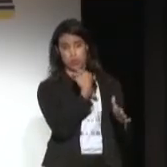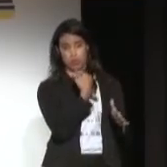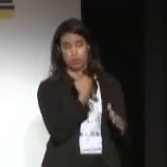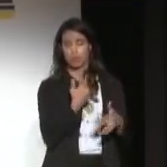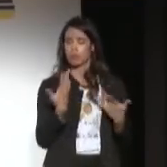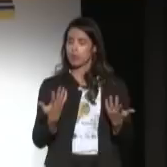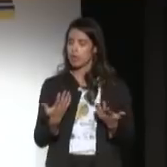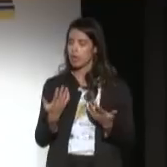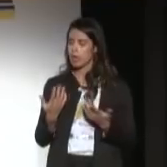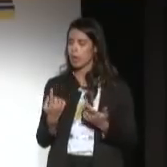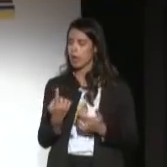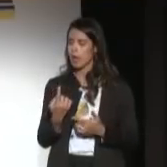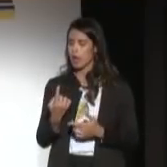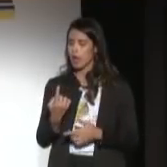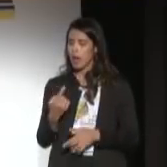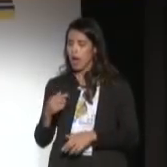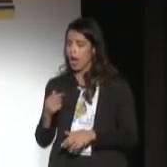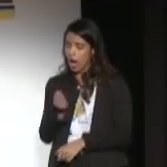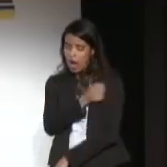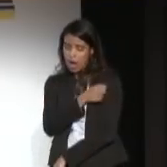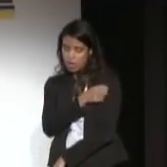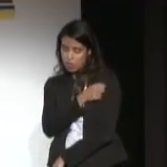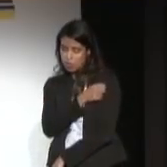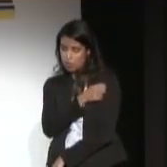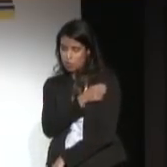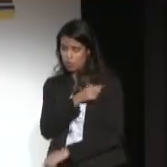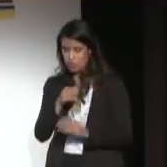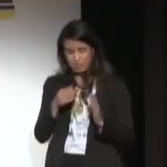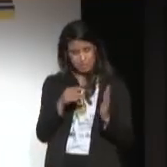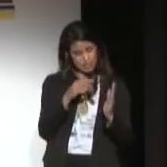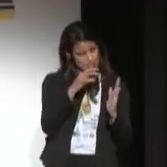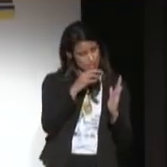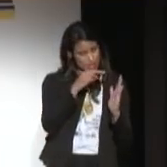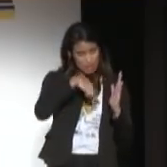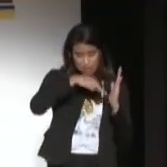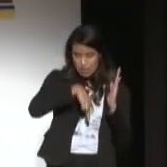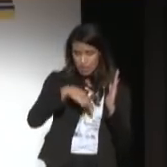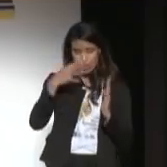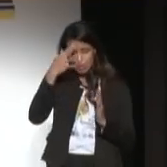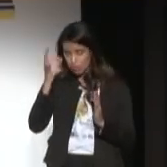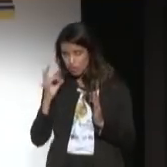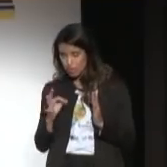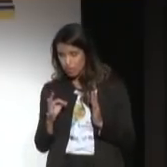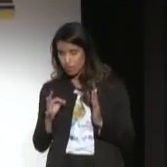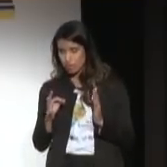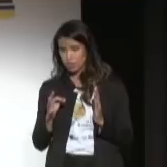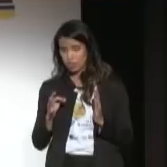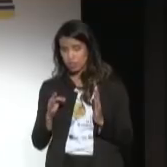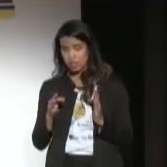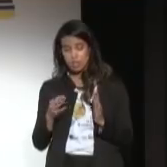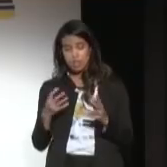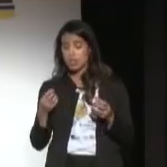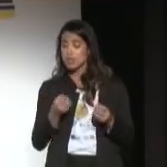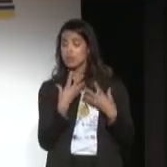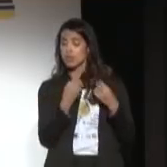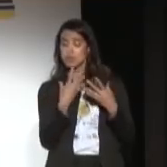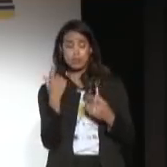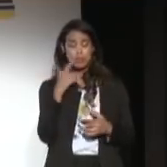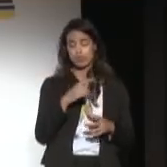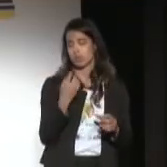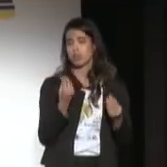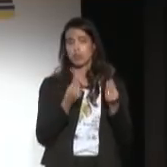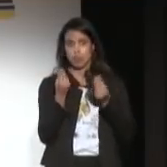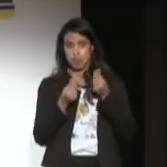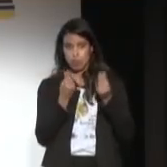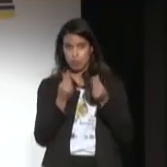os alunos de primeiro ano, de segundo, que ainda não leem convencionalmente, podem acessar determinada informação? Tá? Então, a gente discutiu